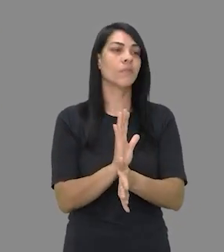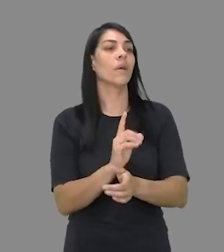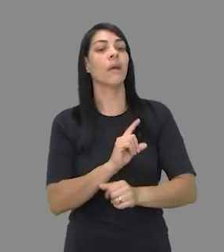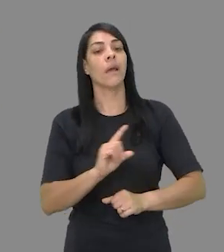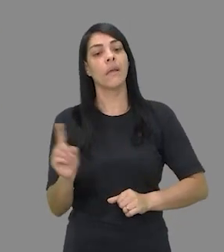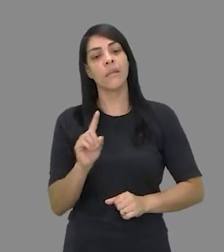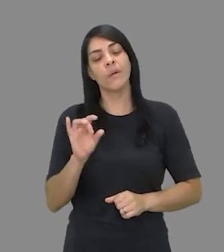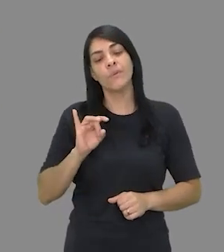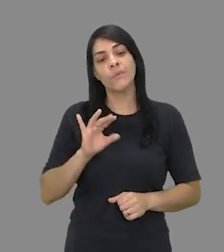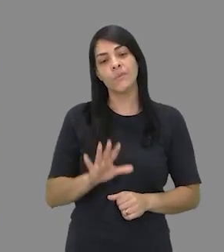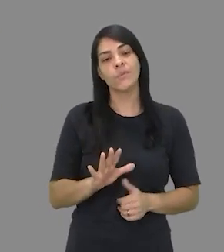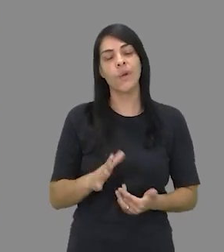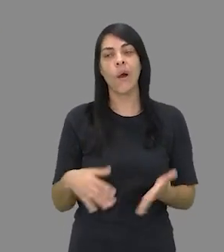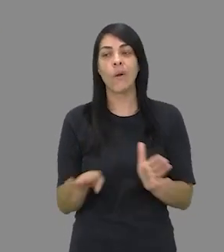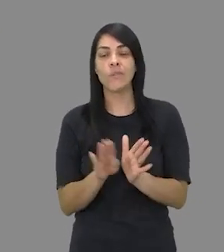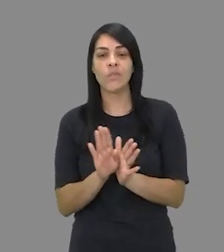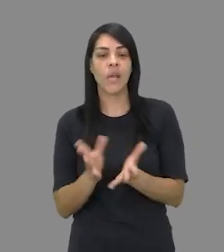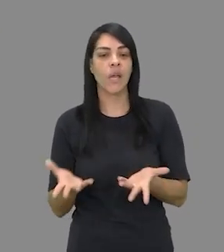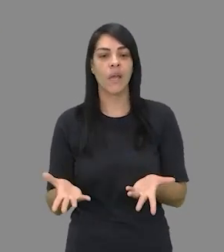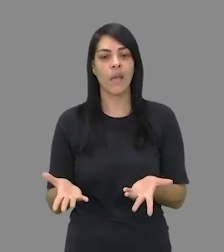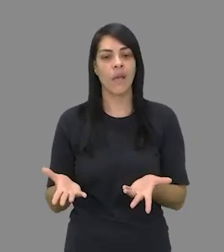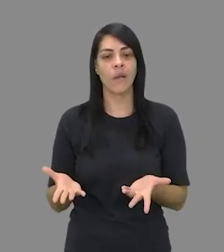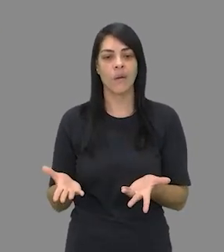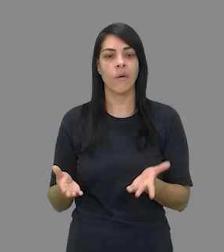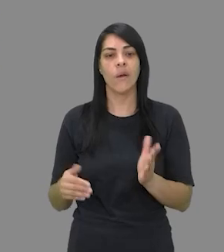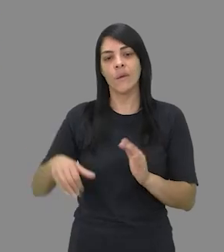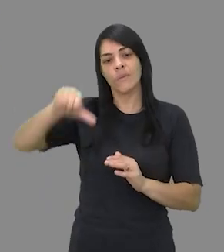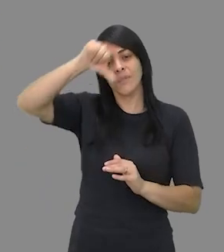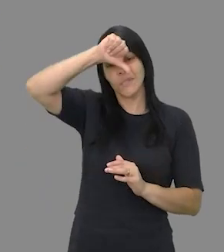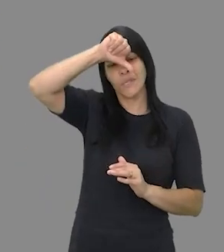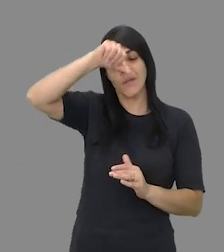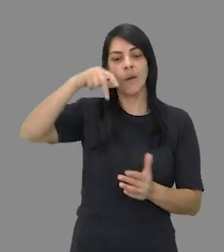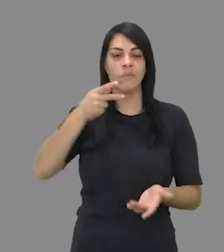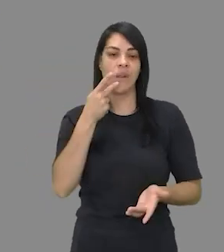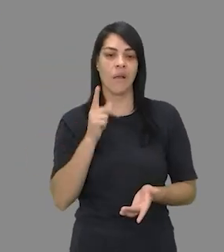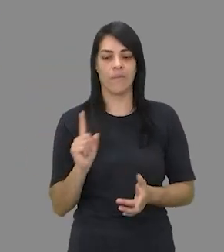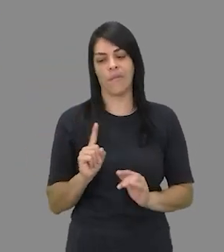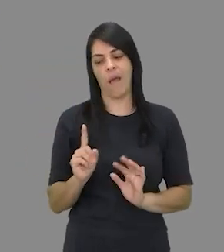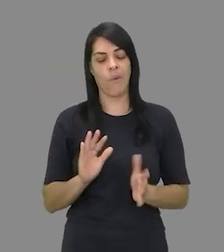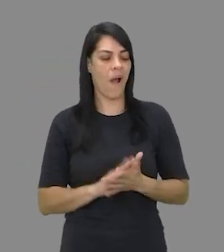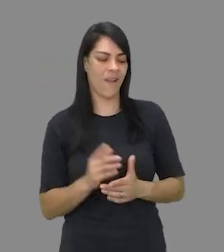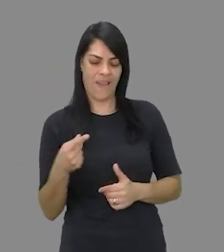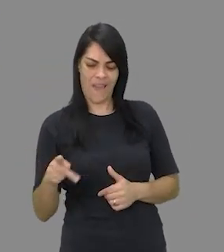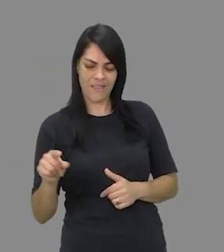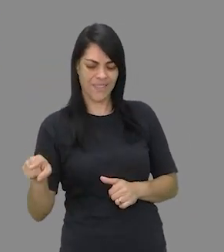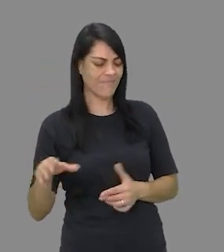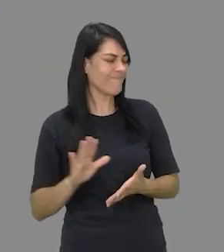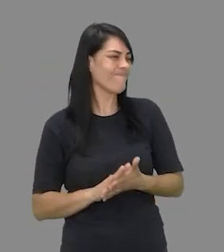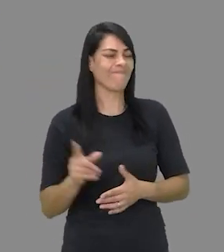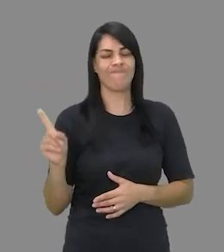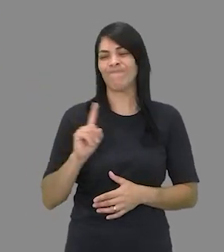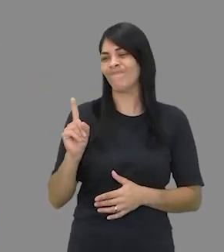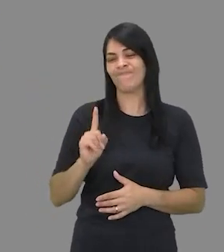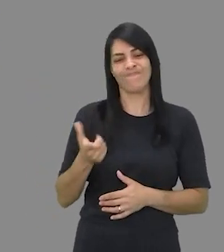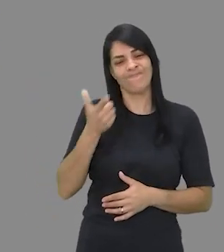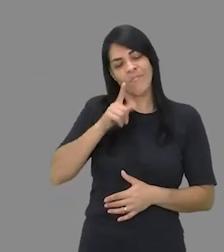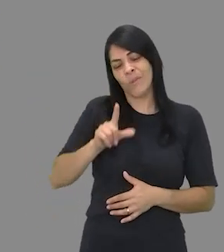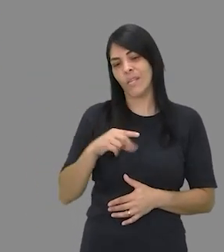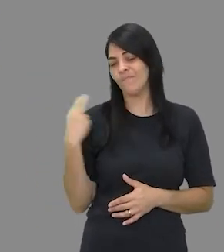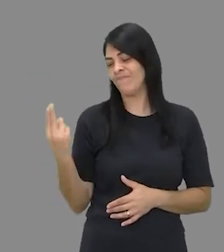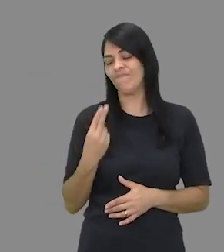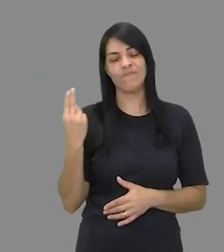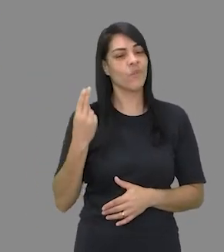não cheguem com determinados estereótipos, né? Ah, não. Essa pessoa ela não consegue